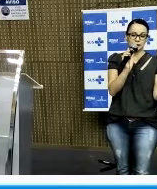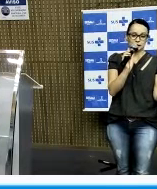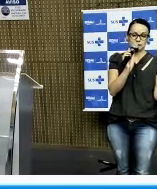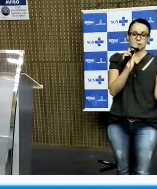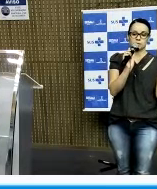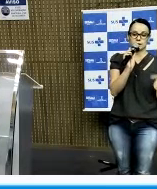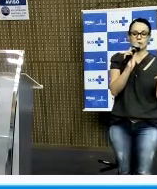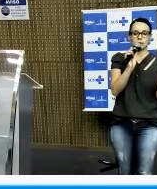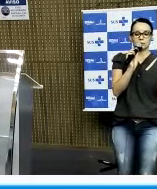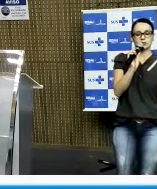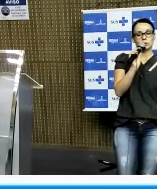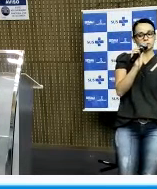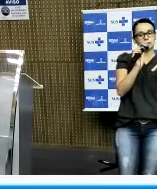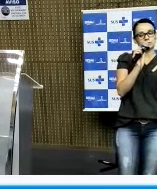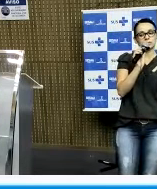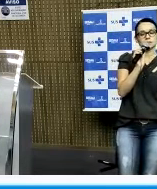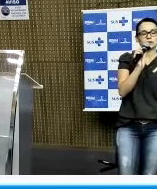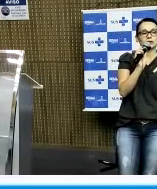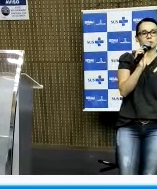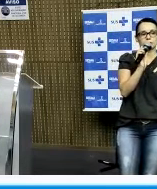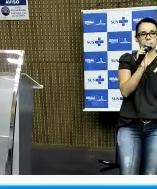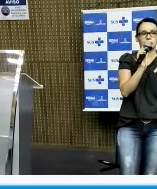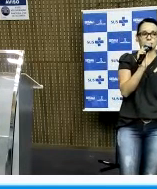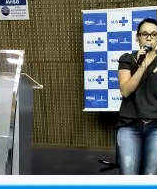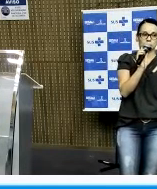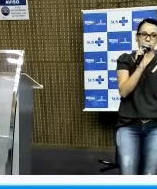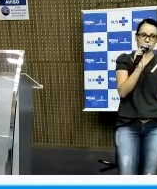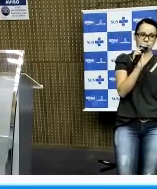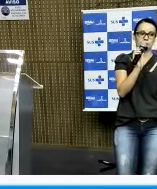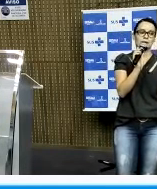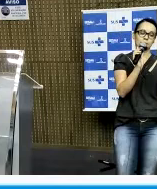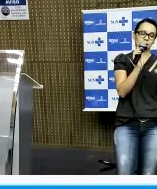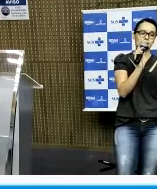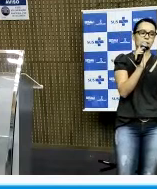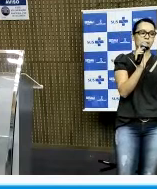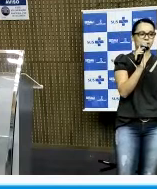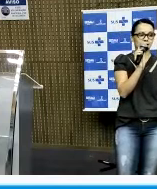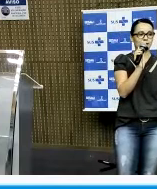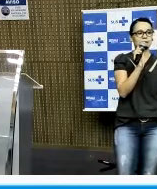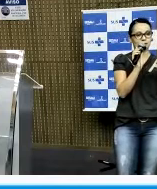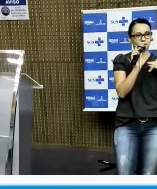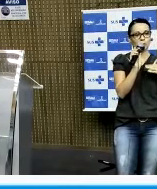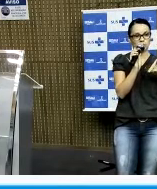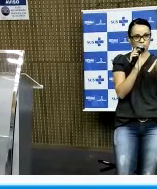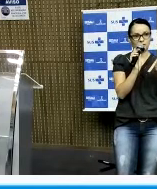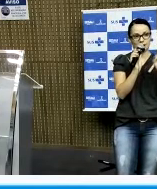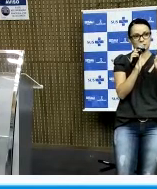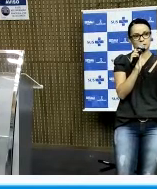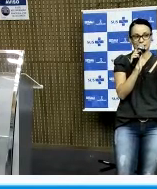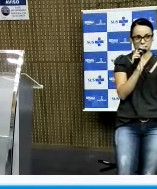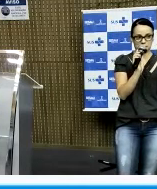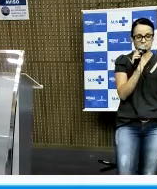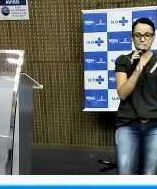E desses, o percentual de cura já de 9,4%, que também são pacientes nossos